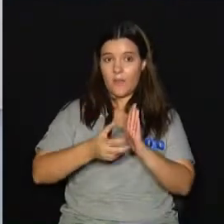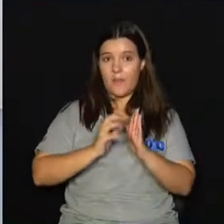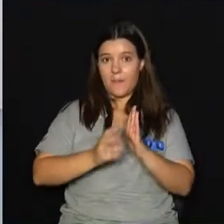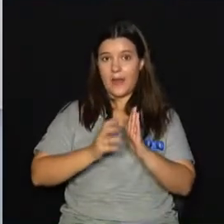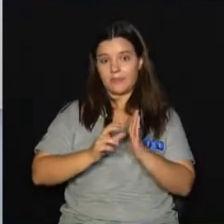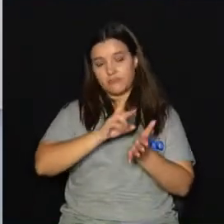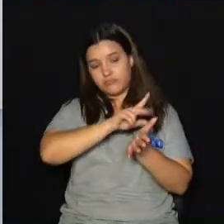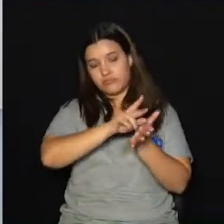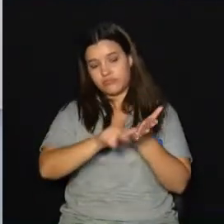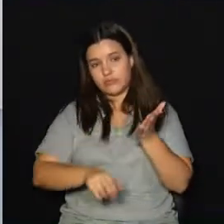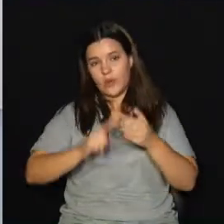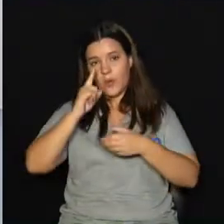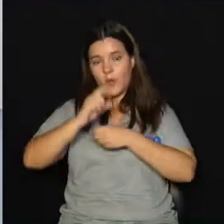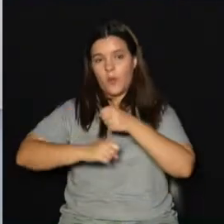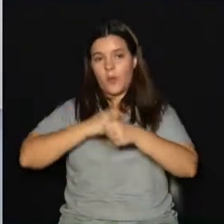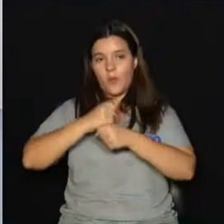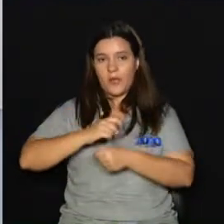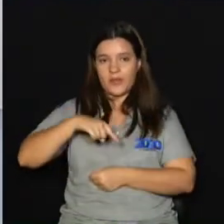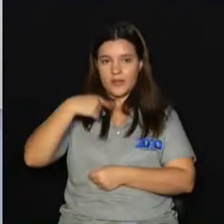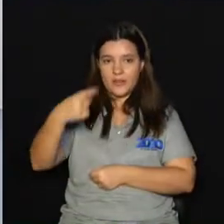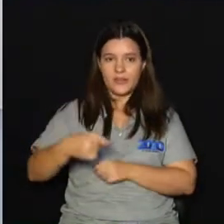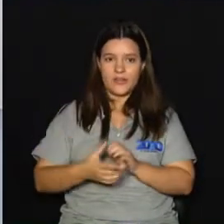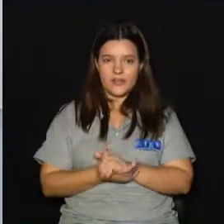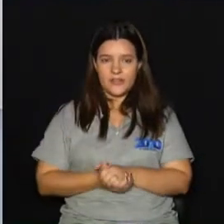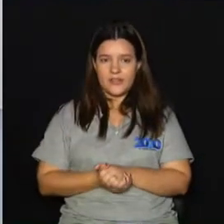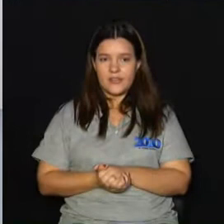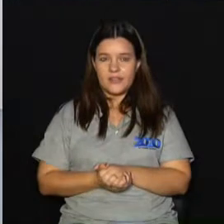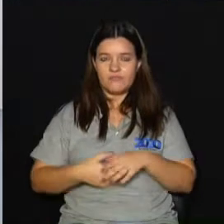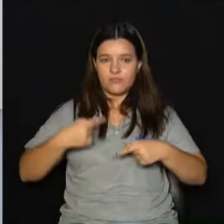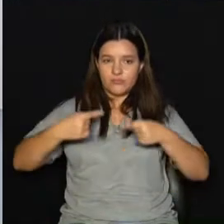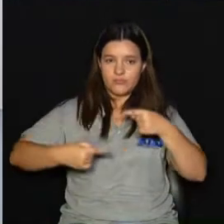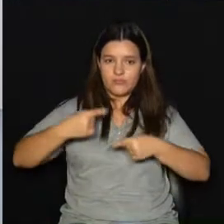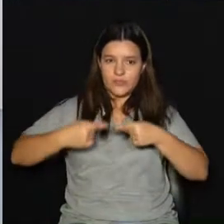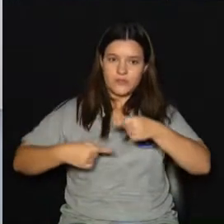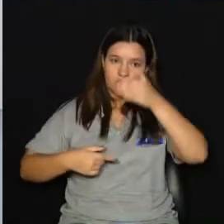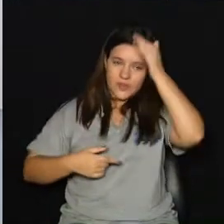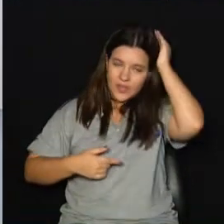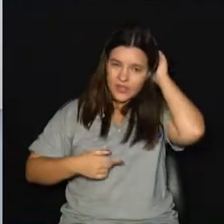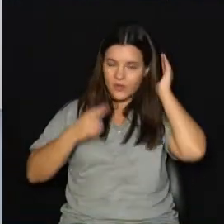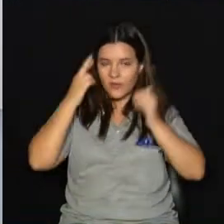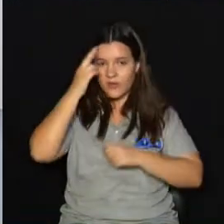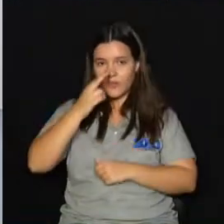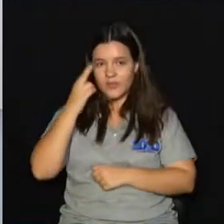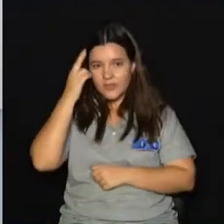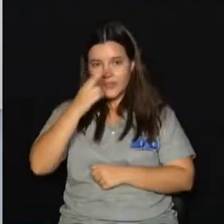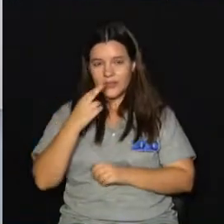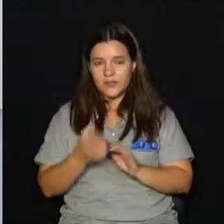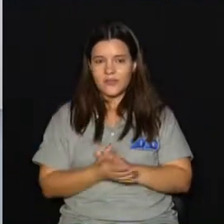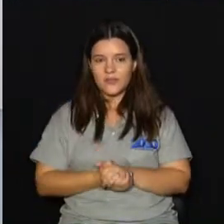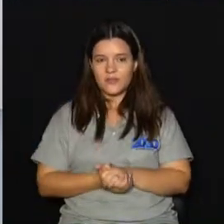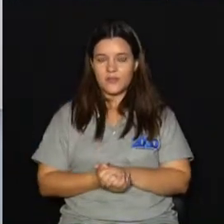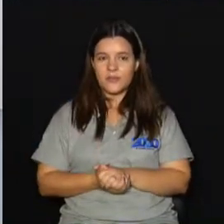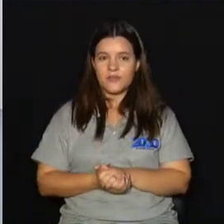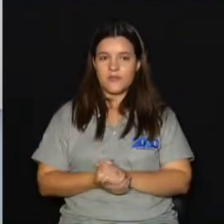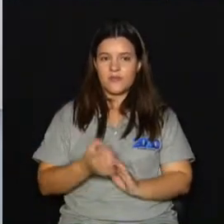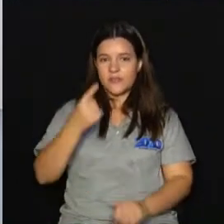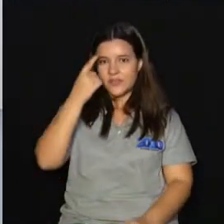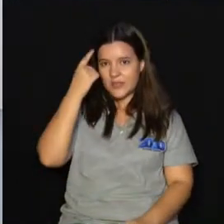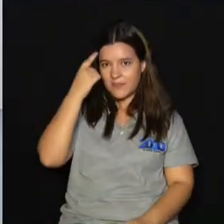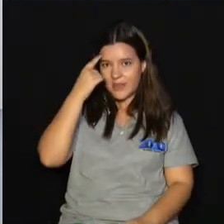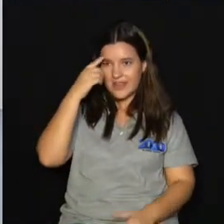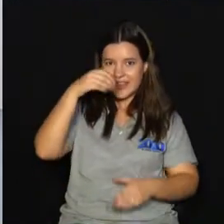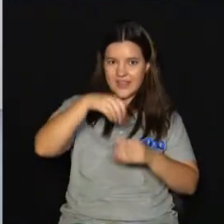ano que vem. E essa disputa entre o Rafa e o Dário, você acha que vem aqui à Câmara também ou